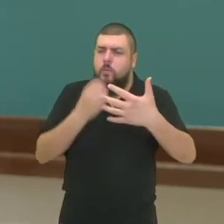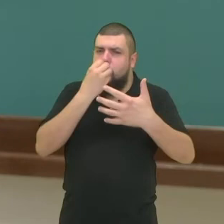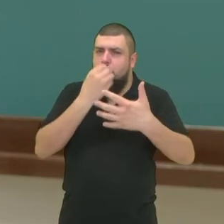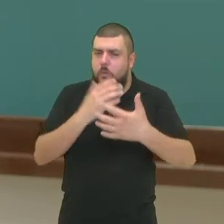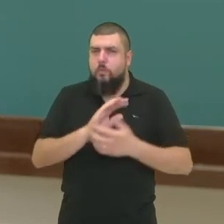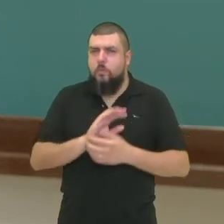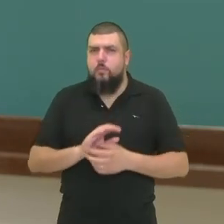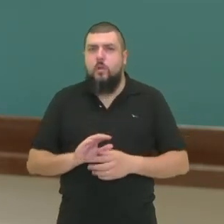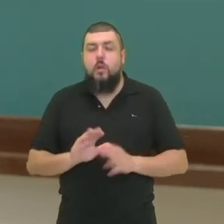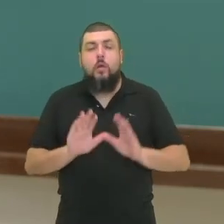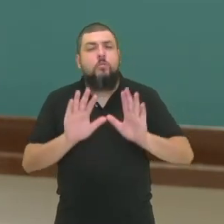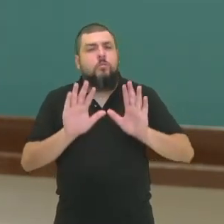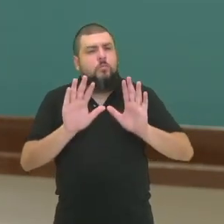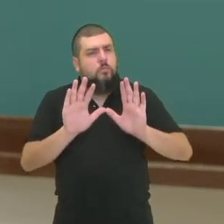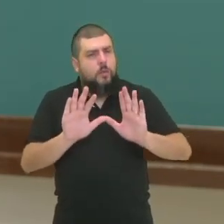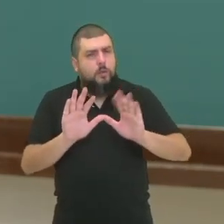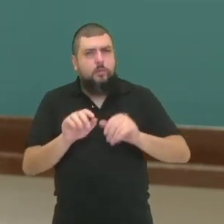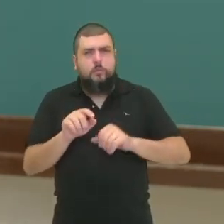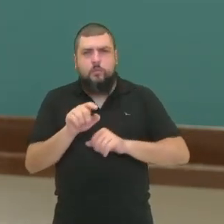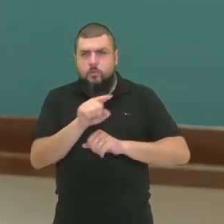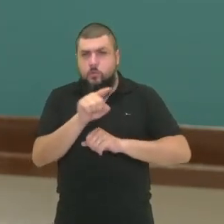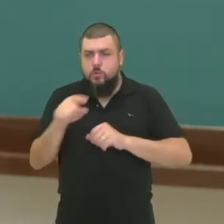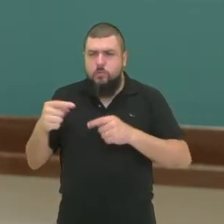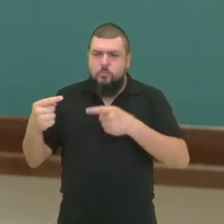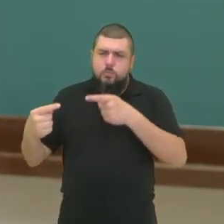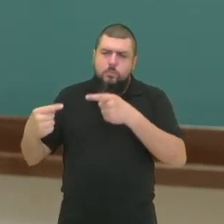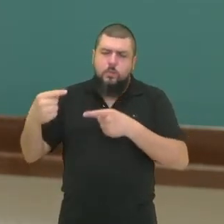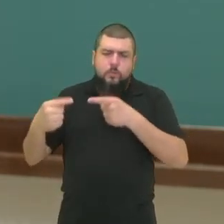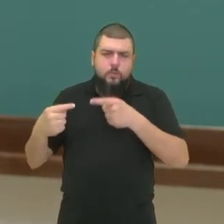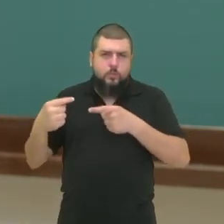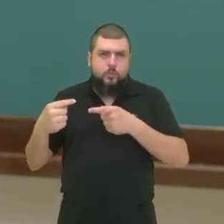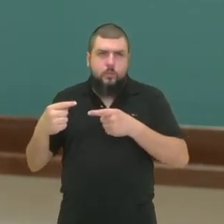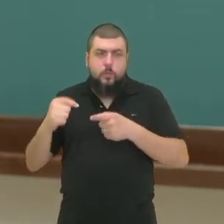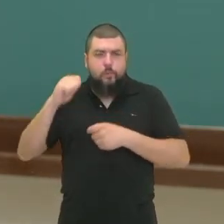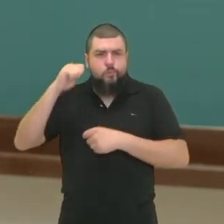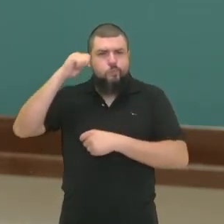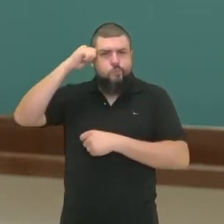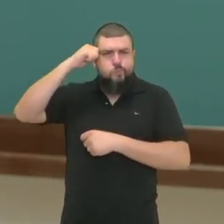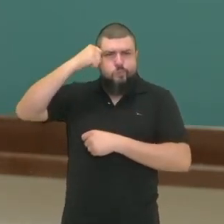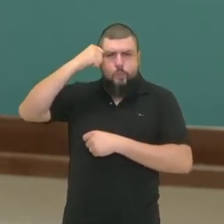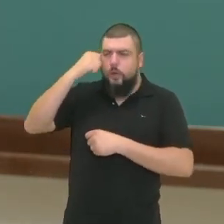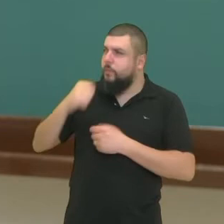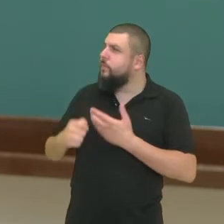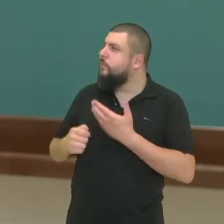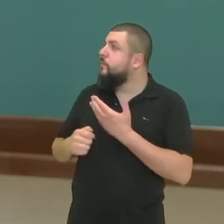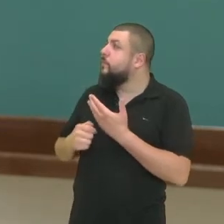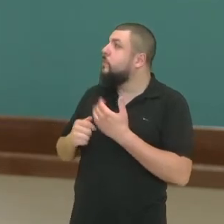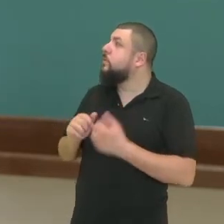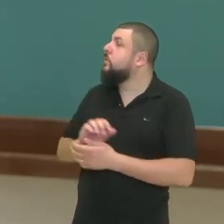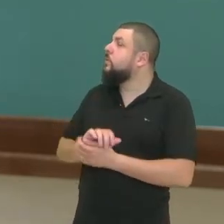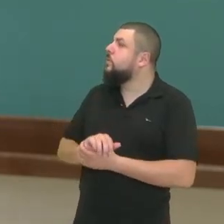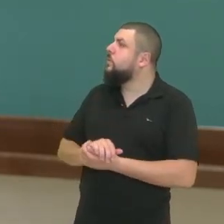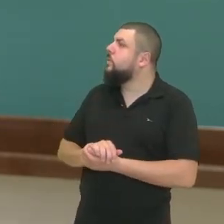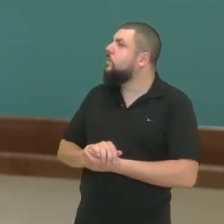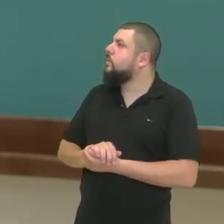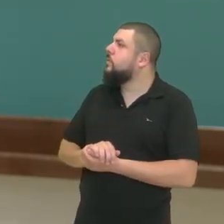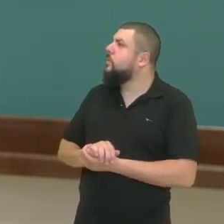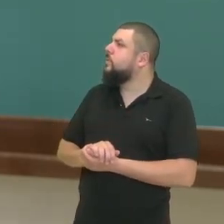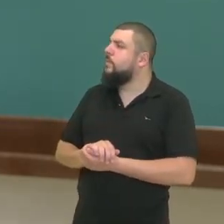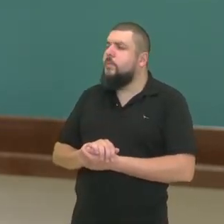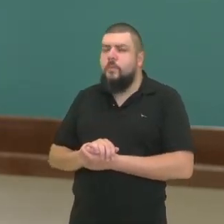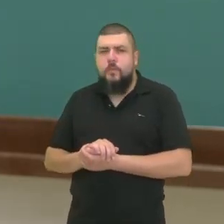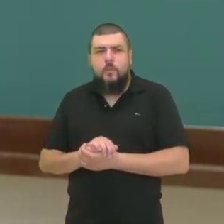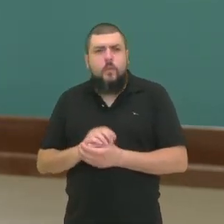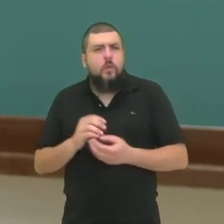a seguinte questão. Está aqui em negrito. Ó. Como amenizar as situações